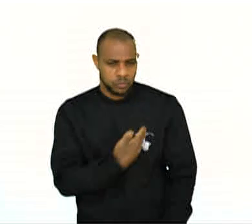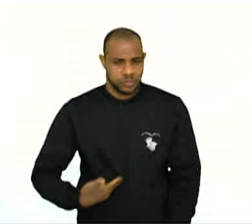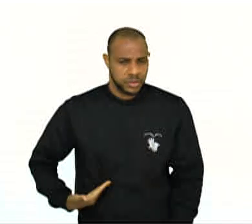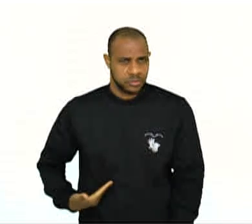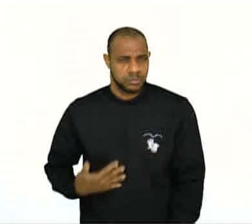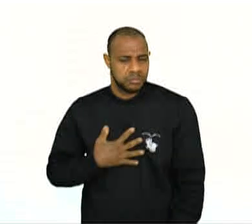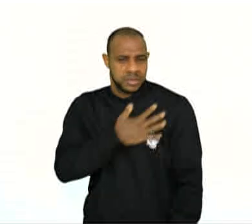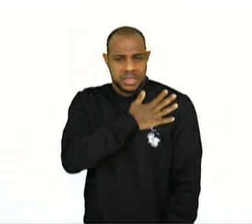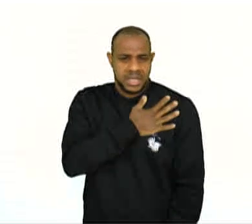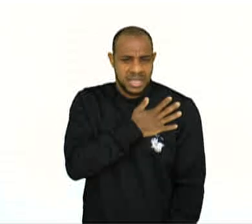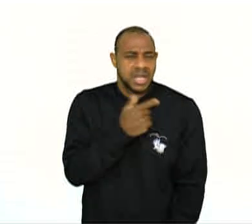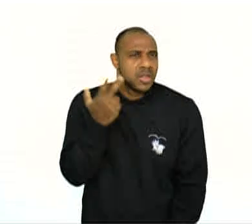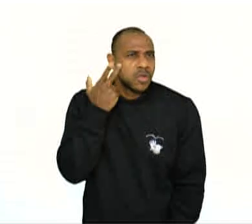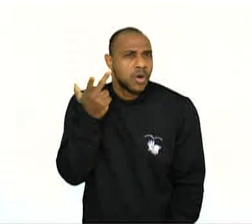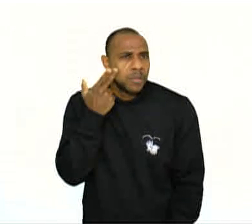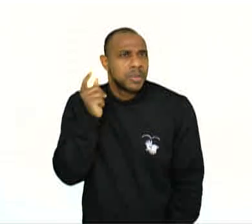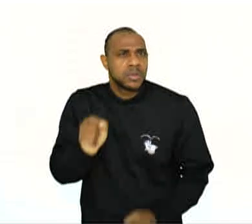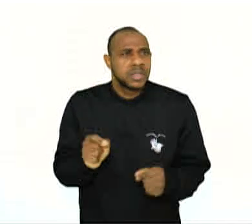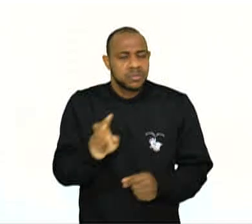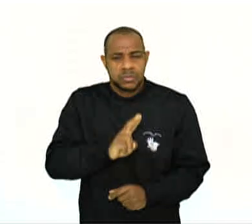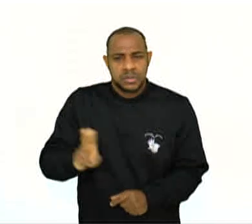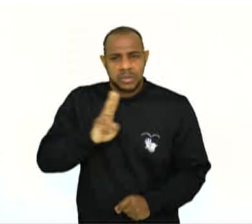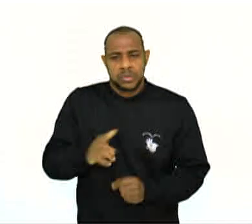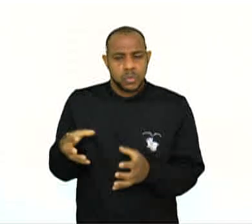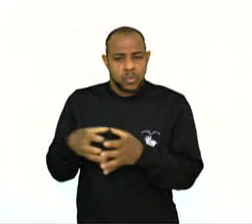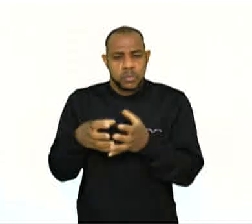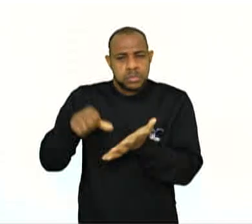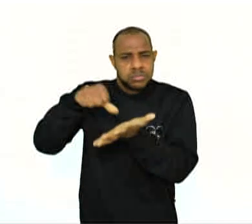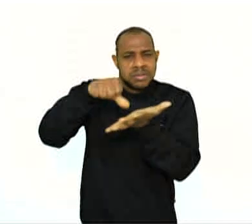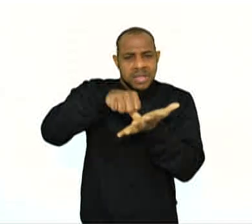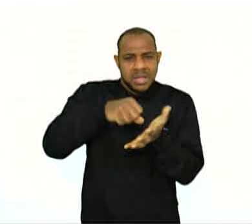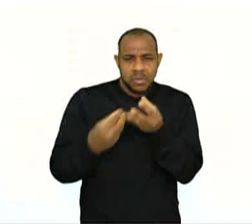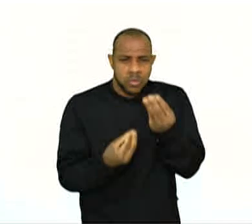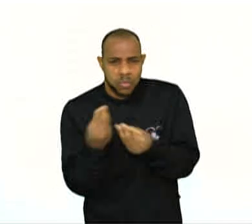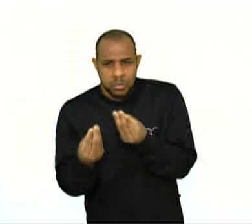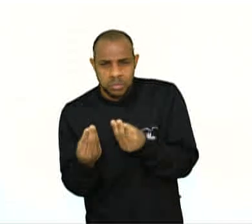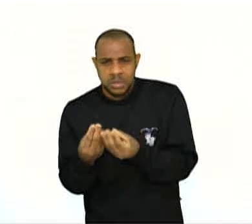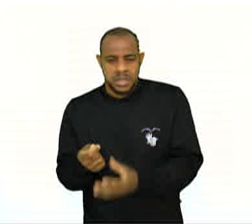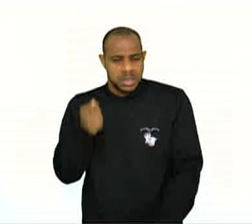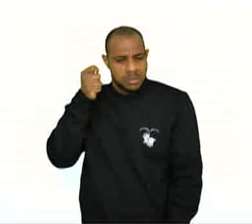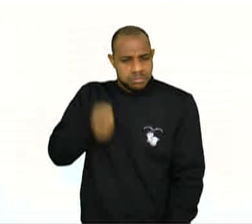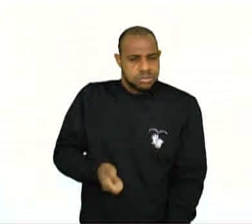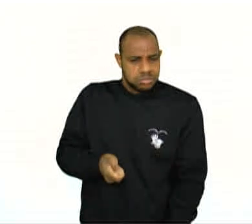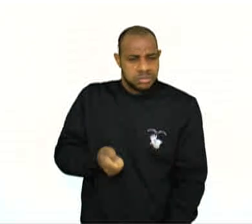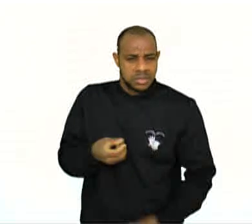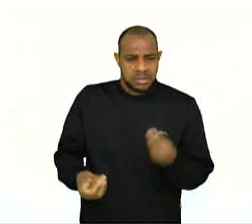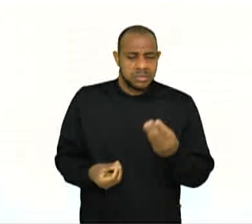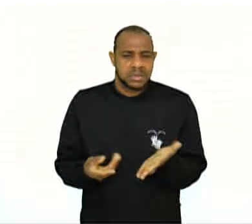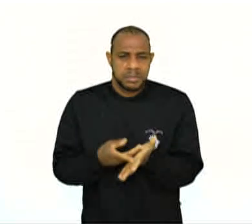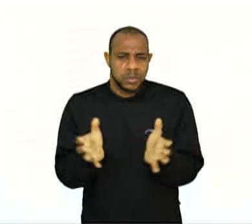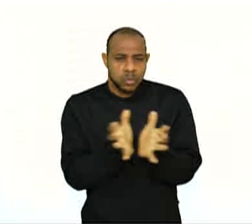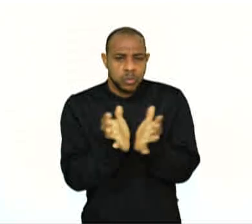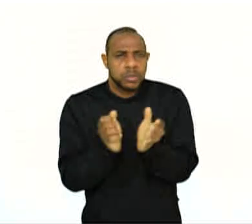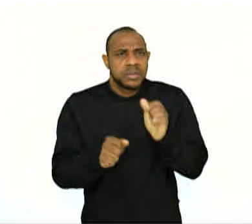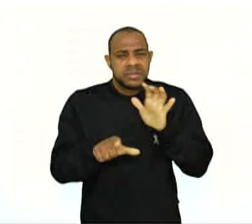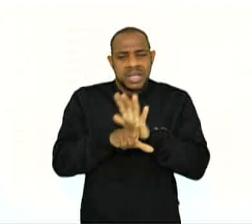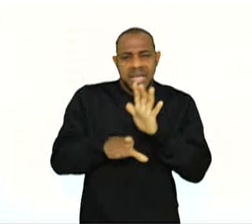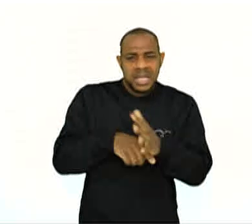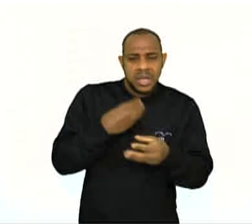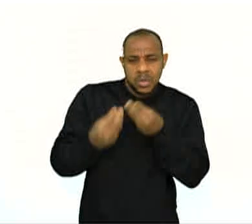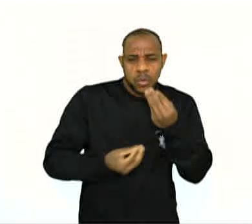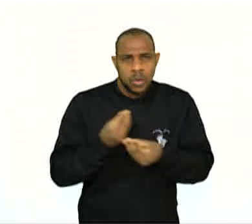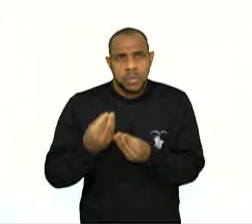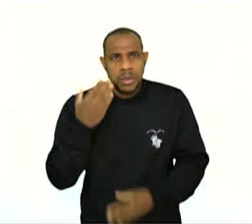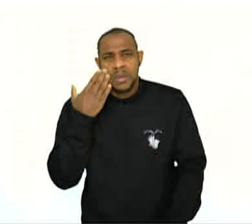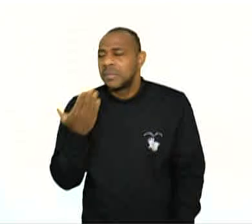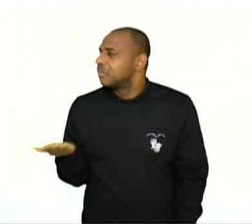comum a utilização dos chamados atos institucionais, impostos pelo Executivo e com força de lei. Leia o trecho abaixo